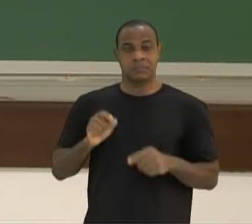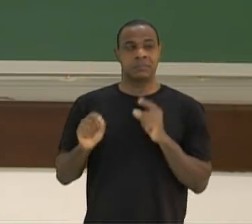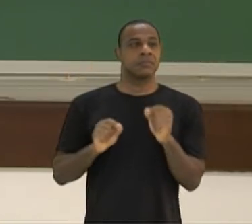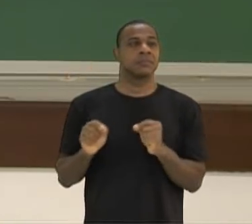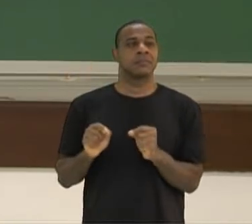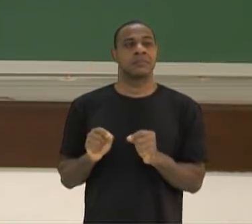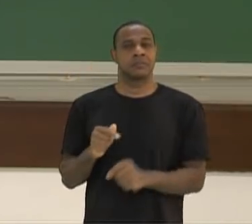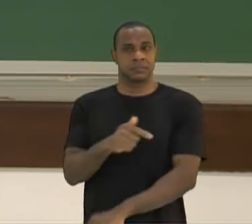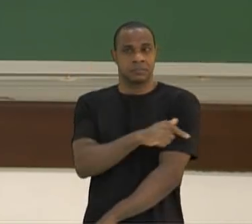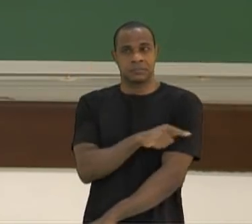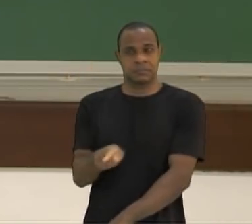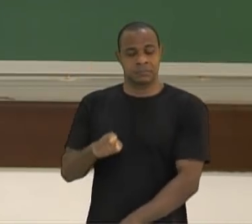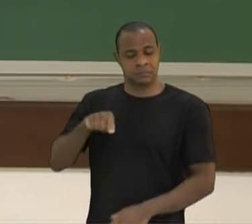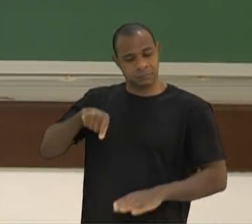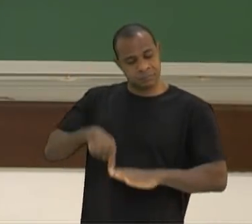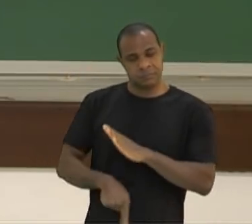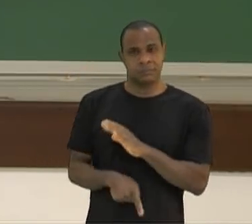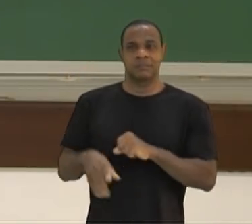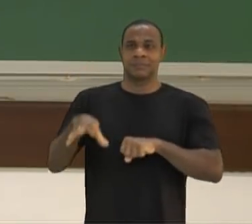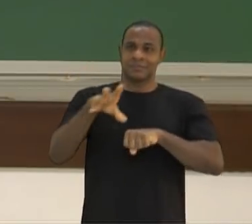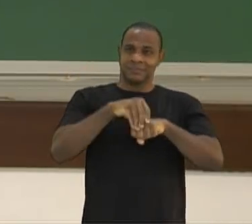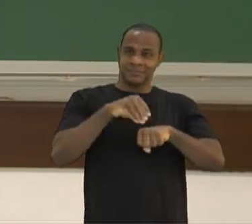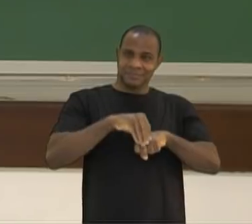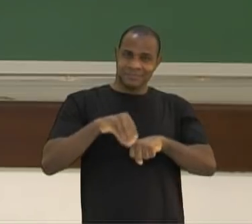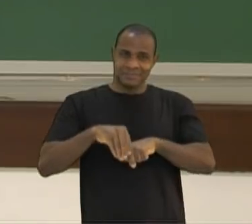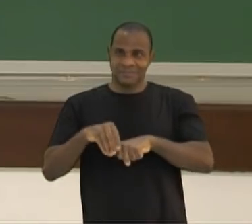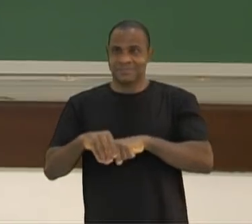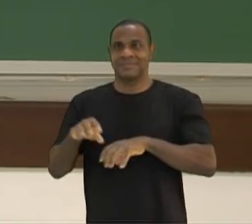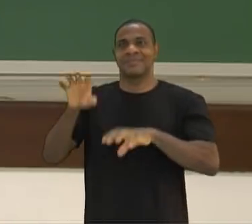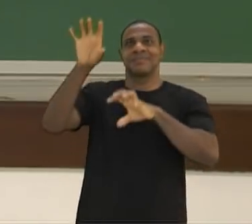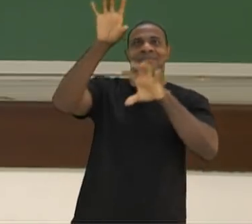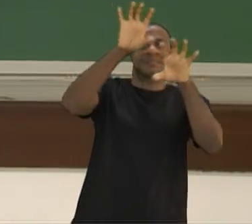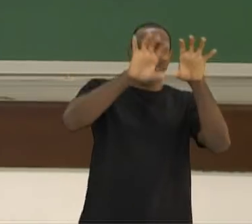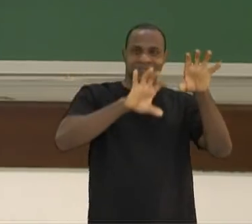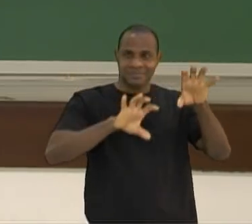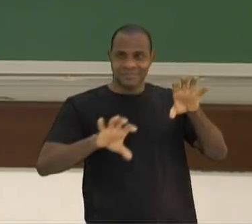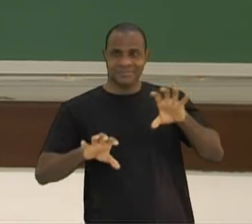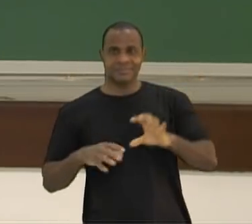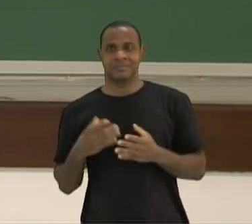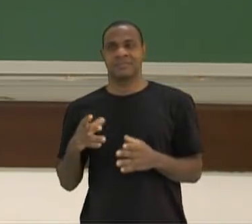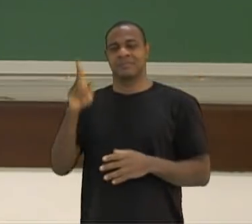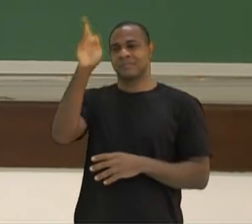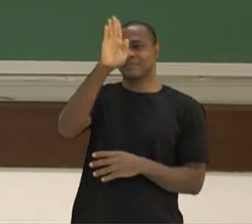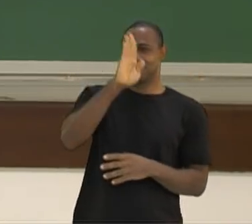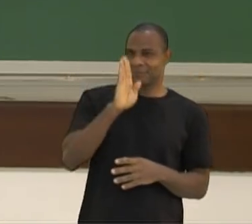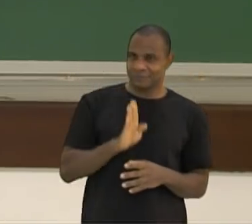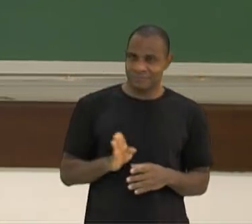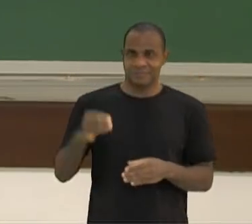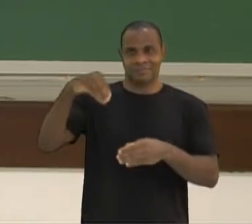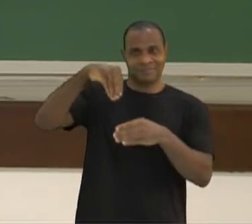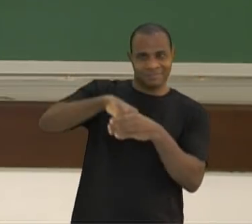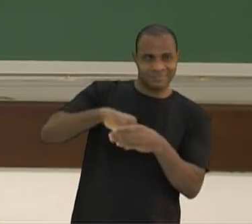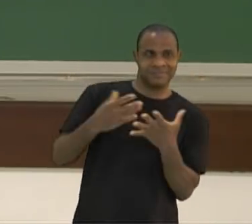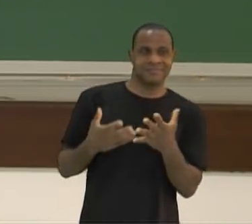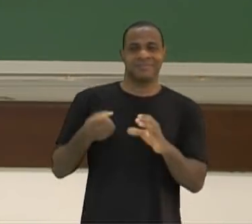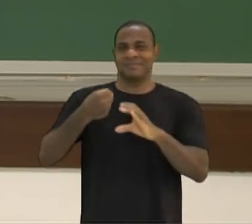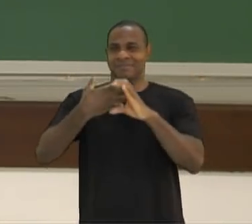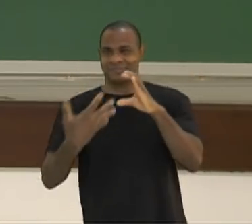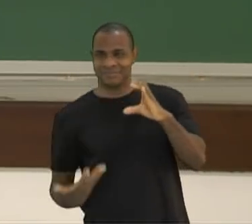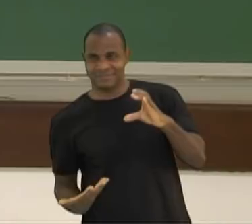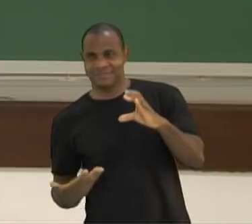vão ser profundos conhecedores do território brasileiro, de tudo que envolve o nosso país, desde características